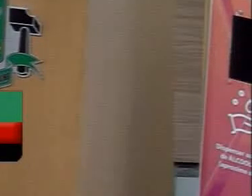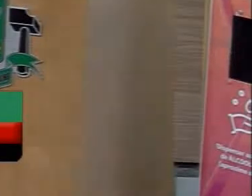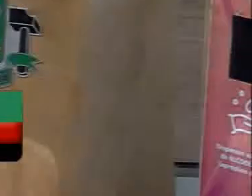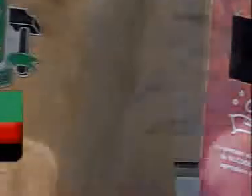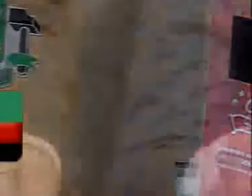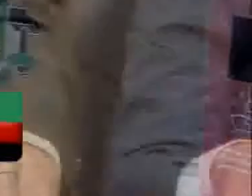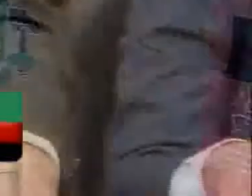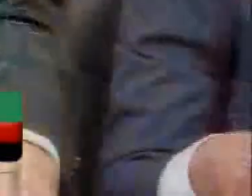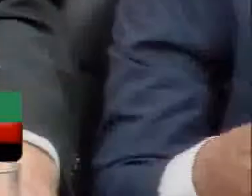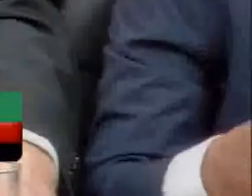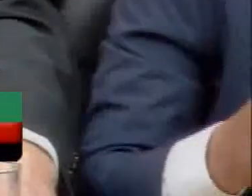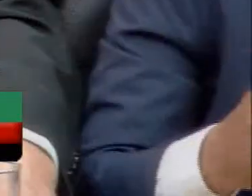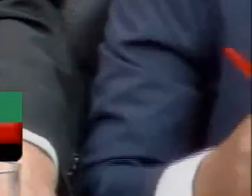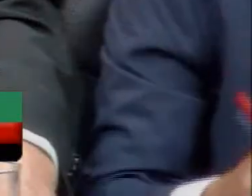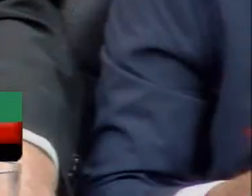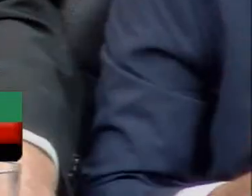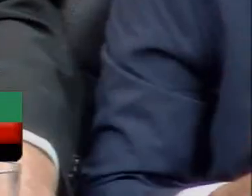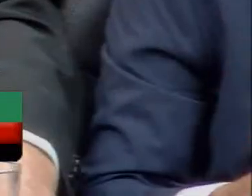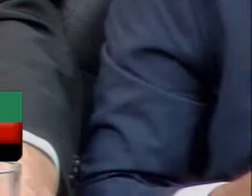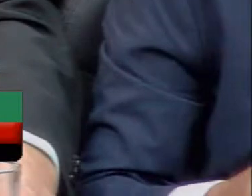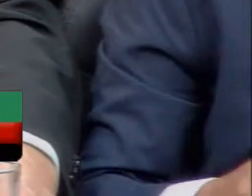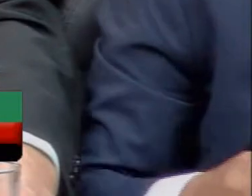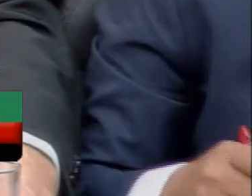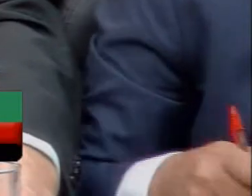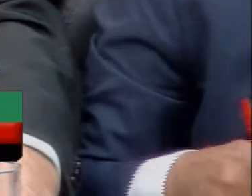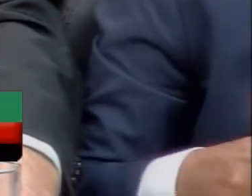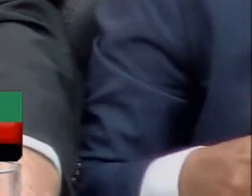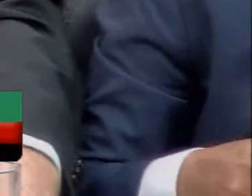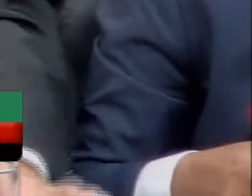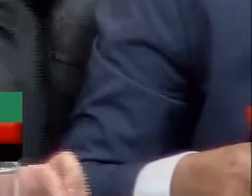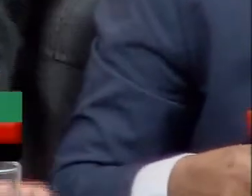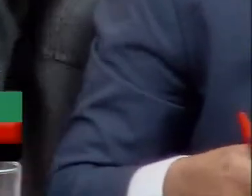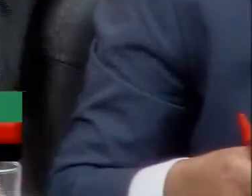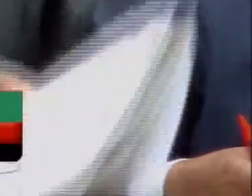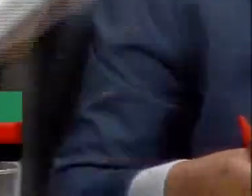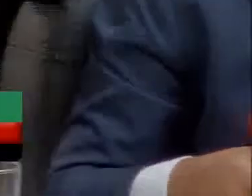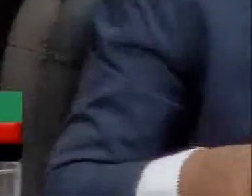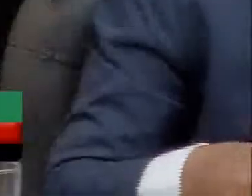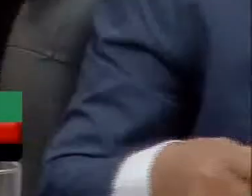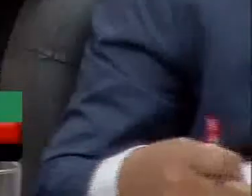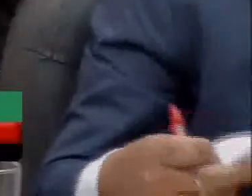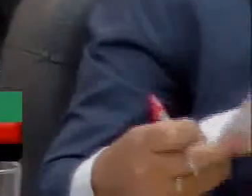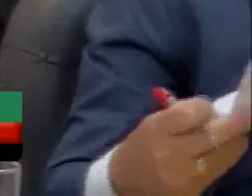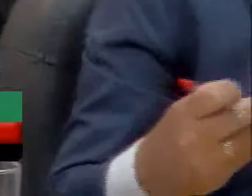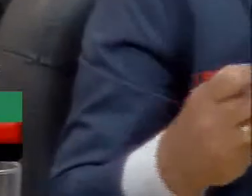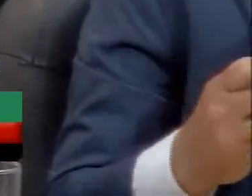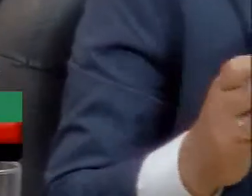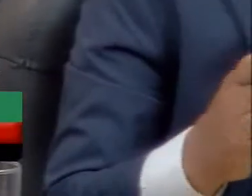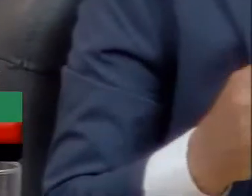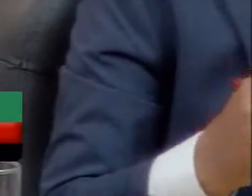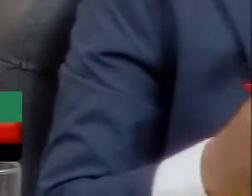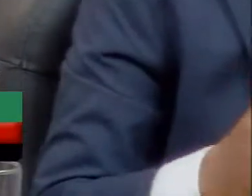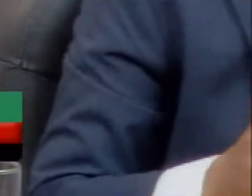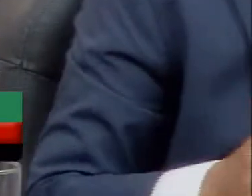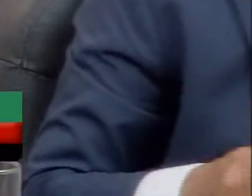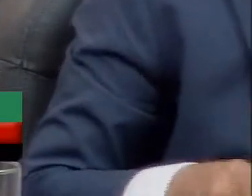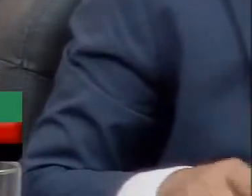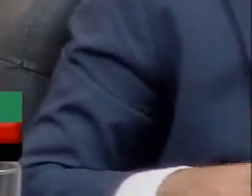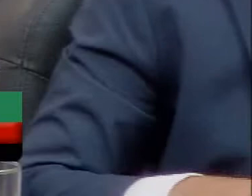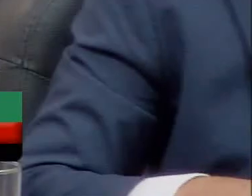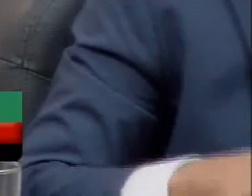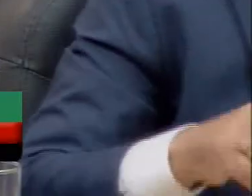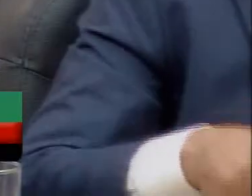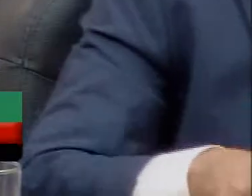Quero mais uma vez saudar o nosso amigo e que está respondendo pela secretaria,